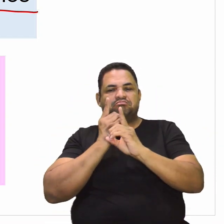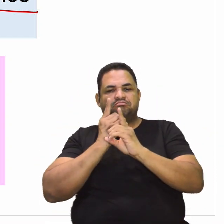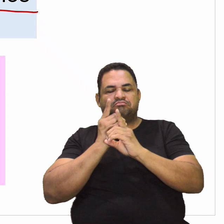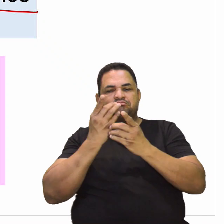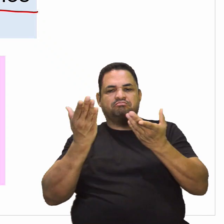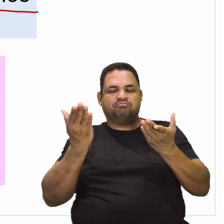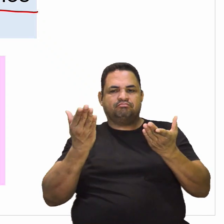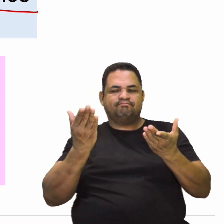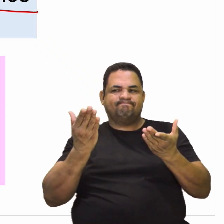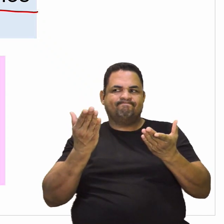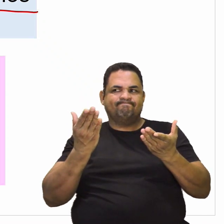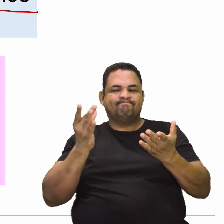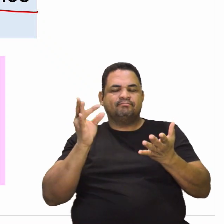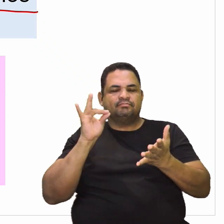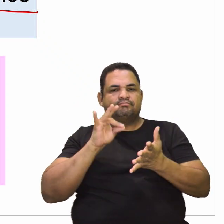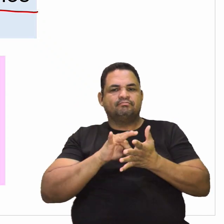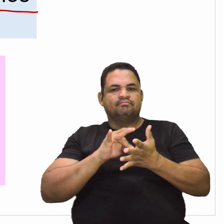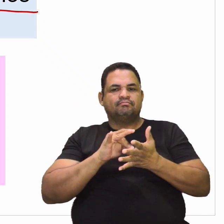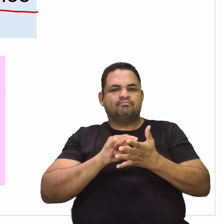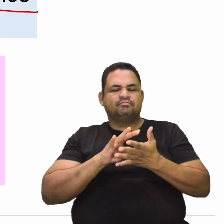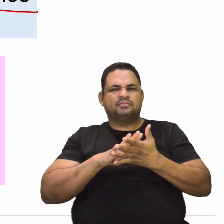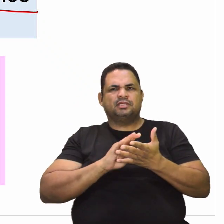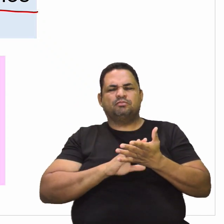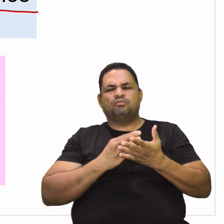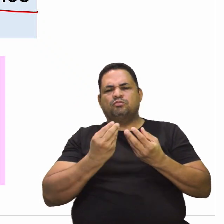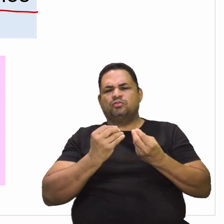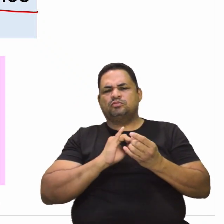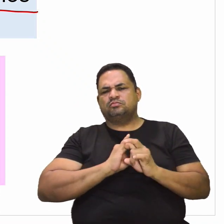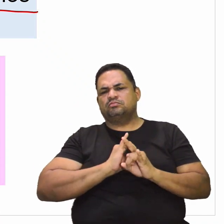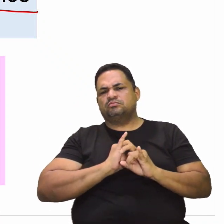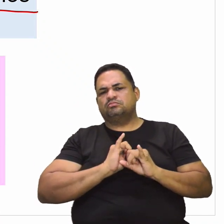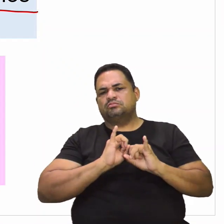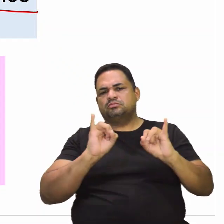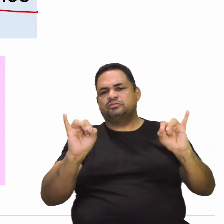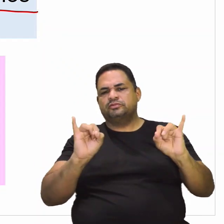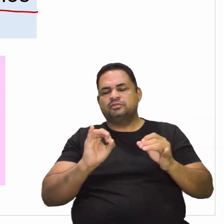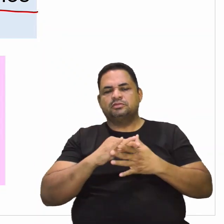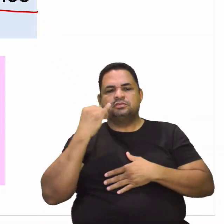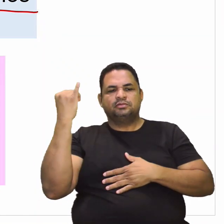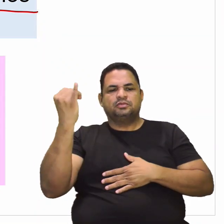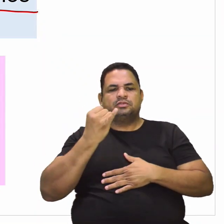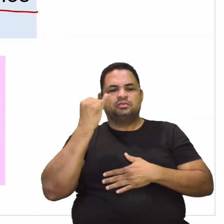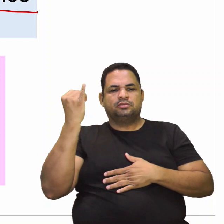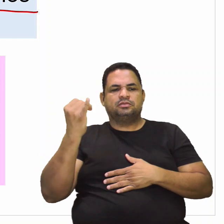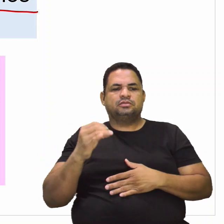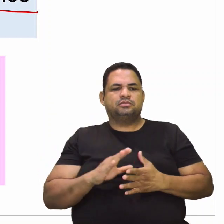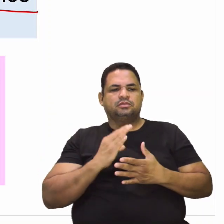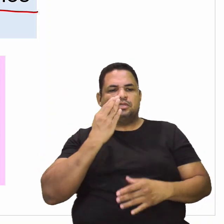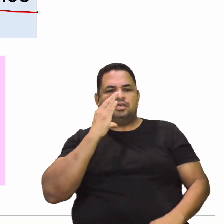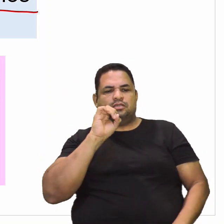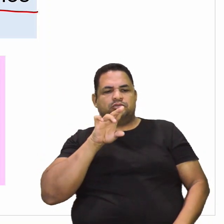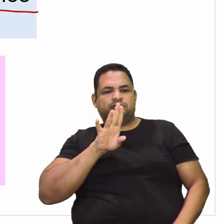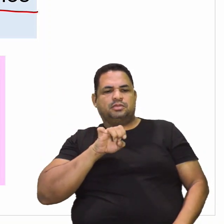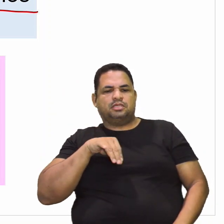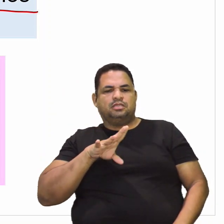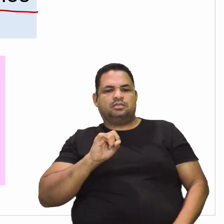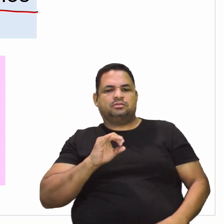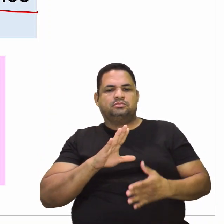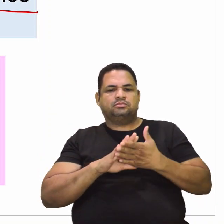claro, muitas informações relevantes. Olha lá, Carlos Magno,